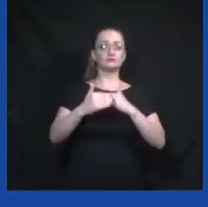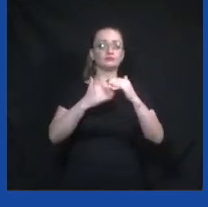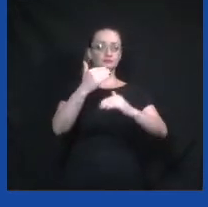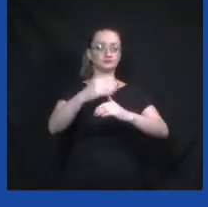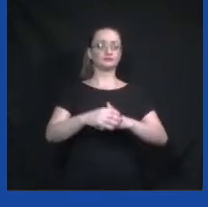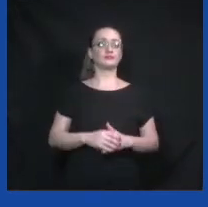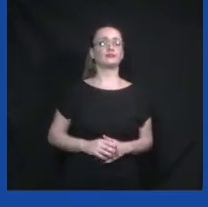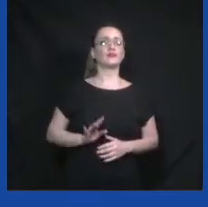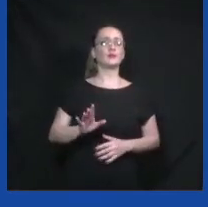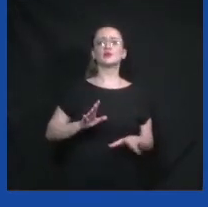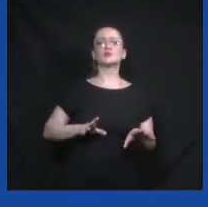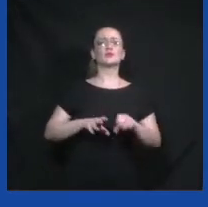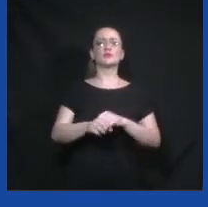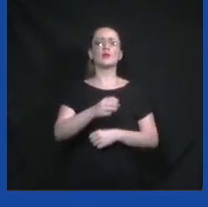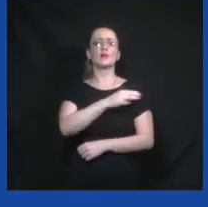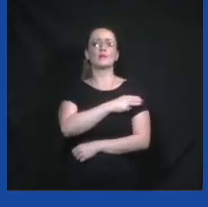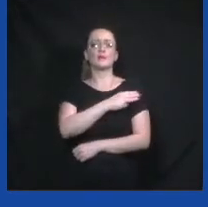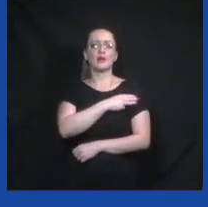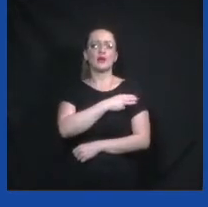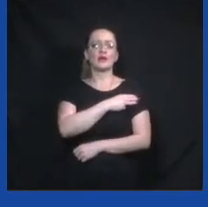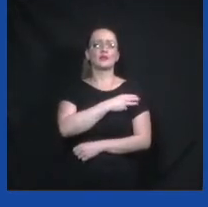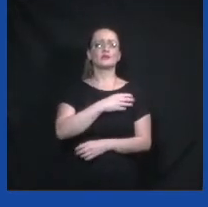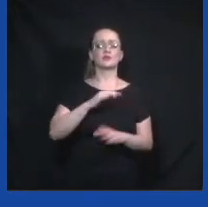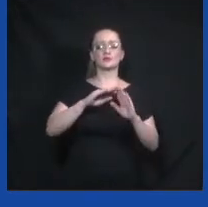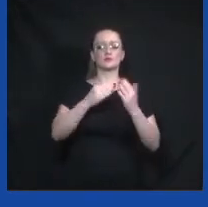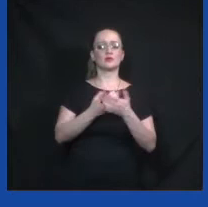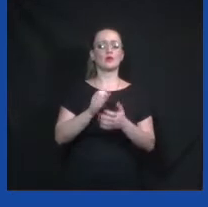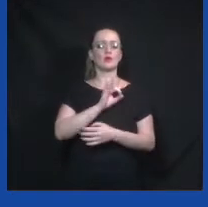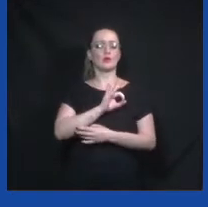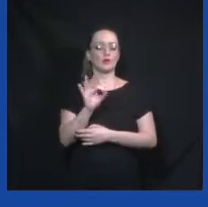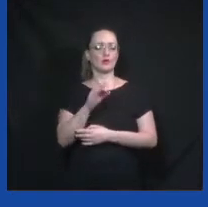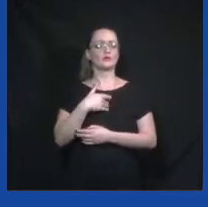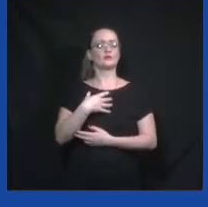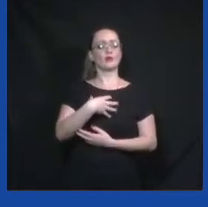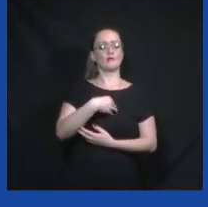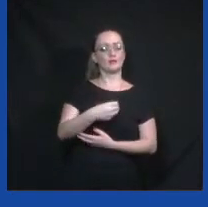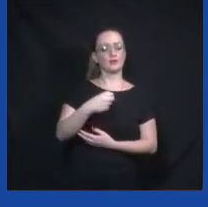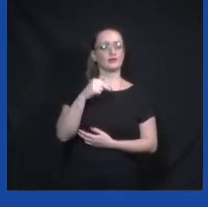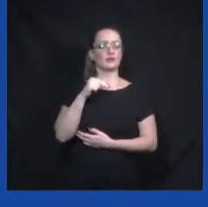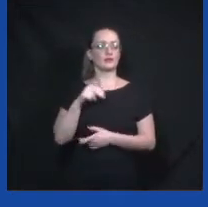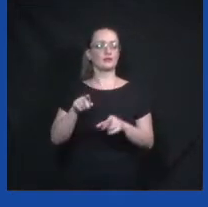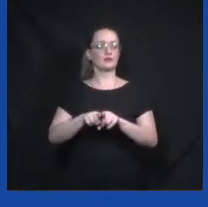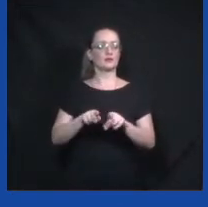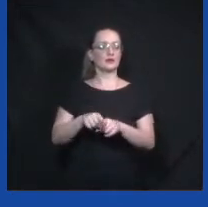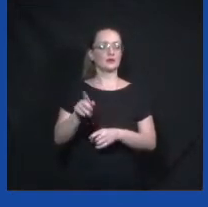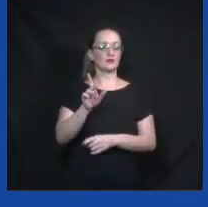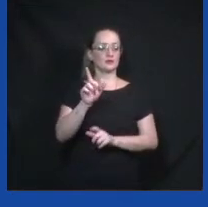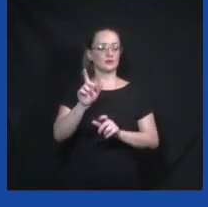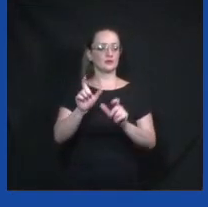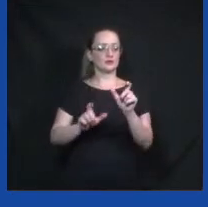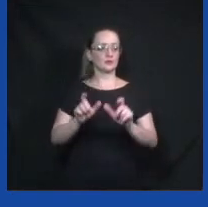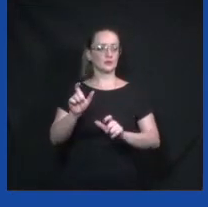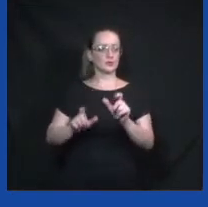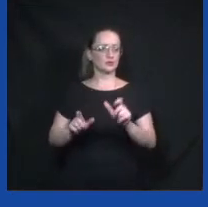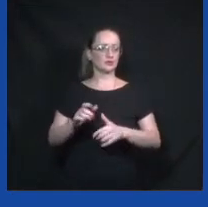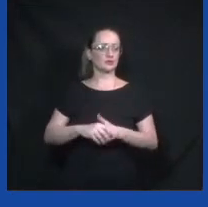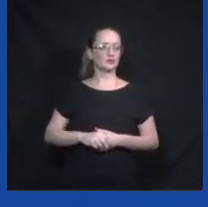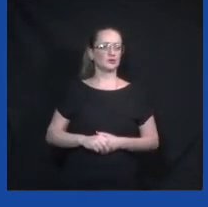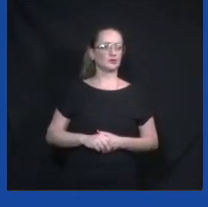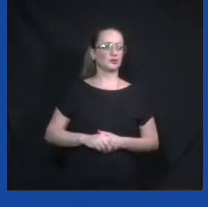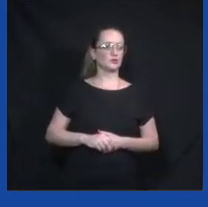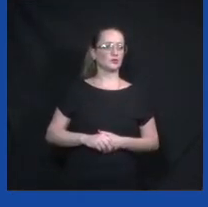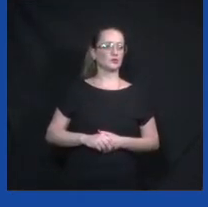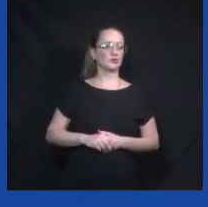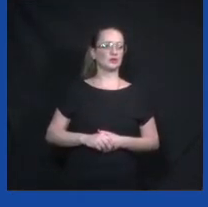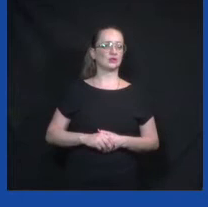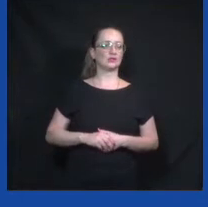mas eu me formei no ensino médio, estudei em uma escola ótima, sou filho, neto, sozinho de professoras, tive privilégios, pensando na